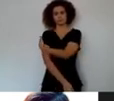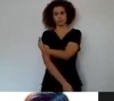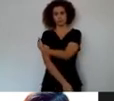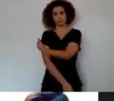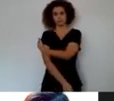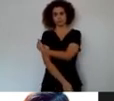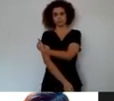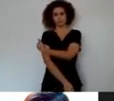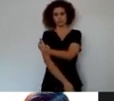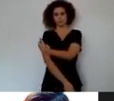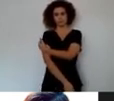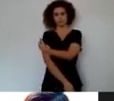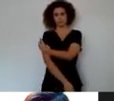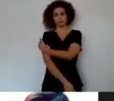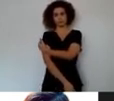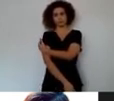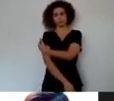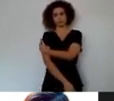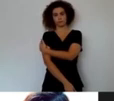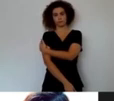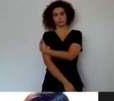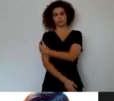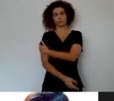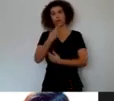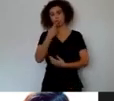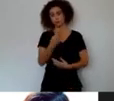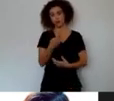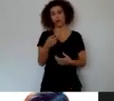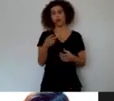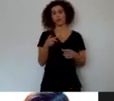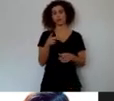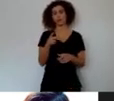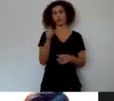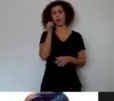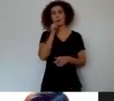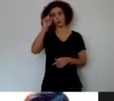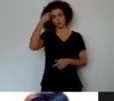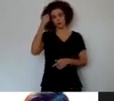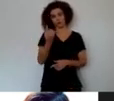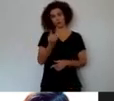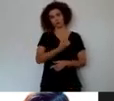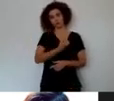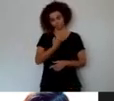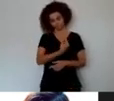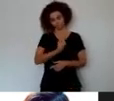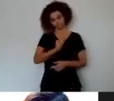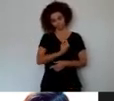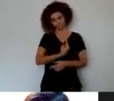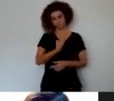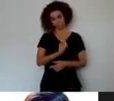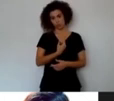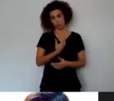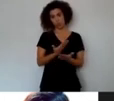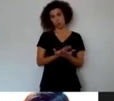Colocaram aqui uma questão sobre a solidão da mulher negra. Esse estudo, primeiro, ele foi